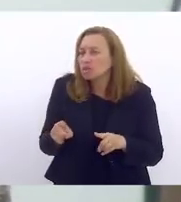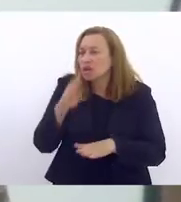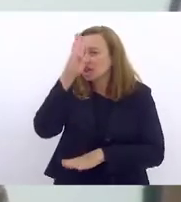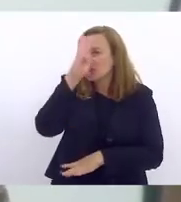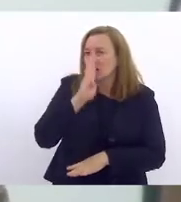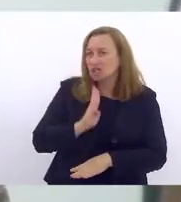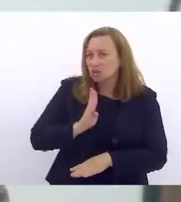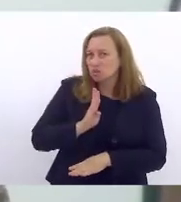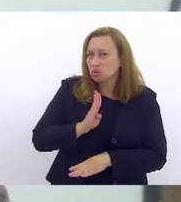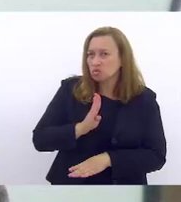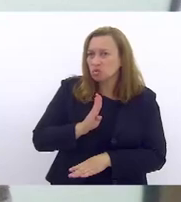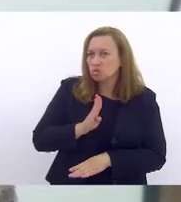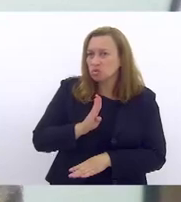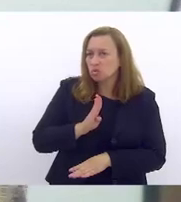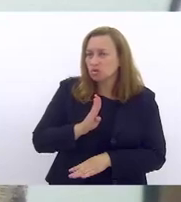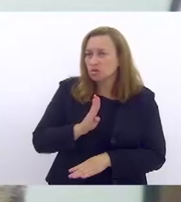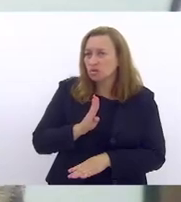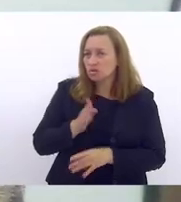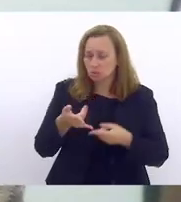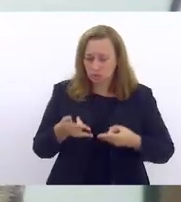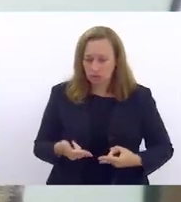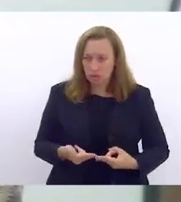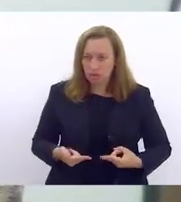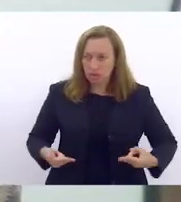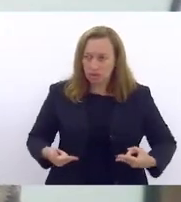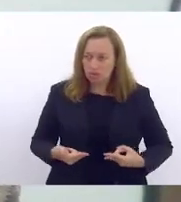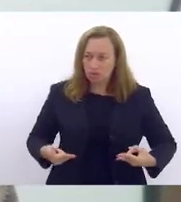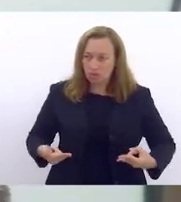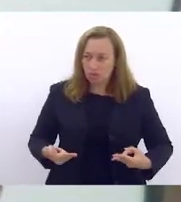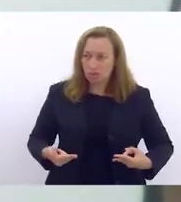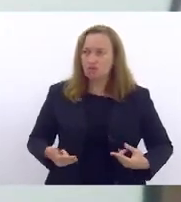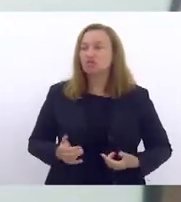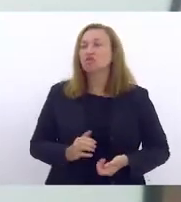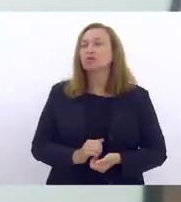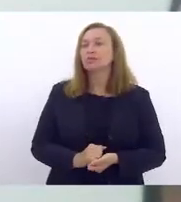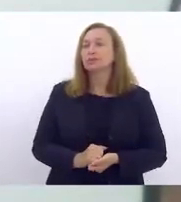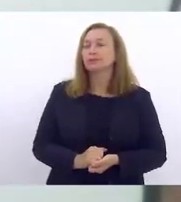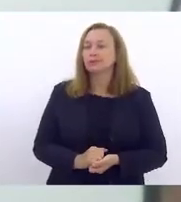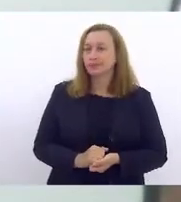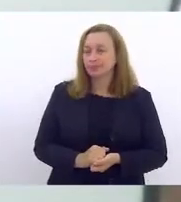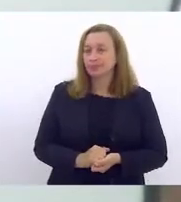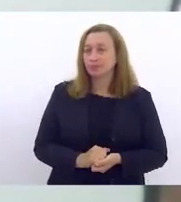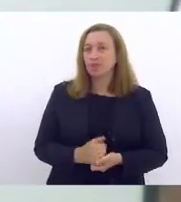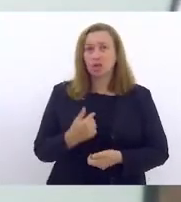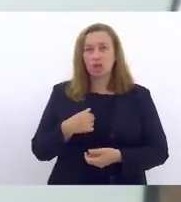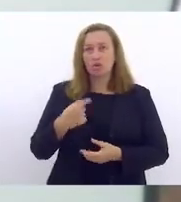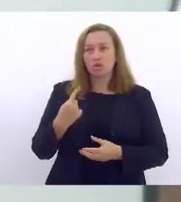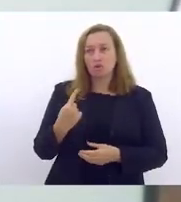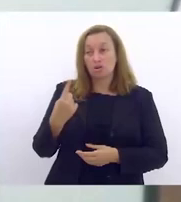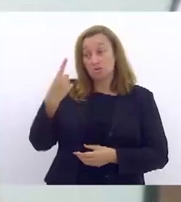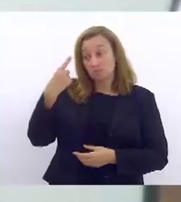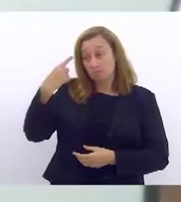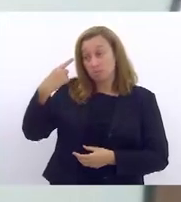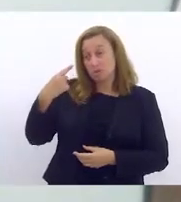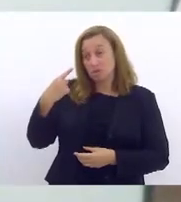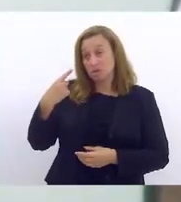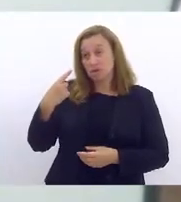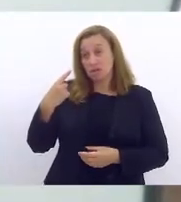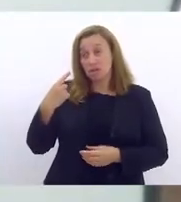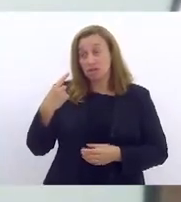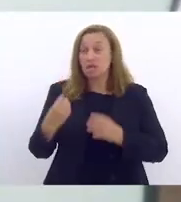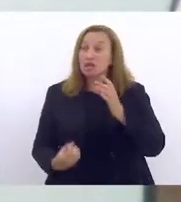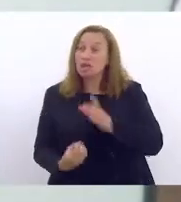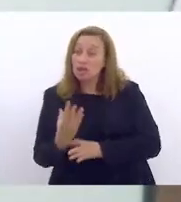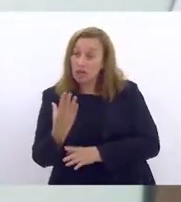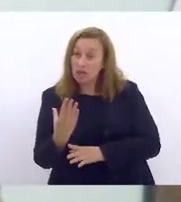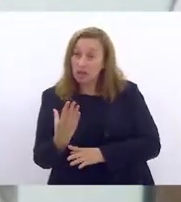gratuidade dos absorventes higiênicos, absorventes íntimos. E eu mandei uma parecida com a sua frase